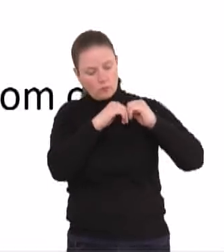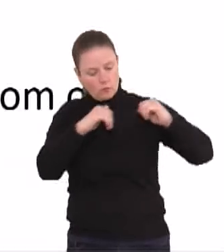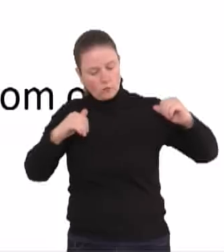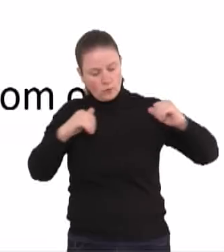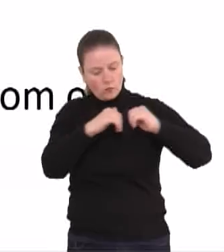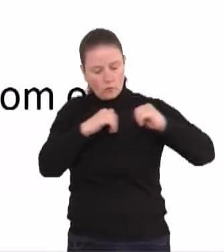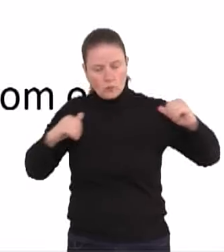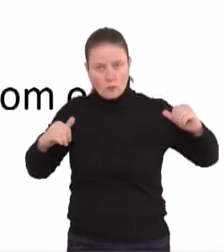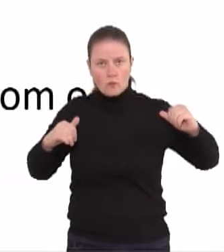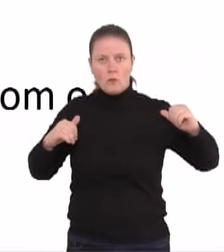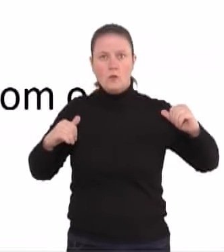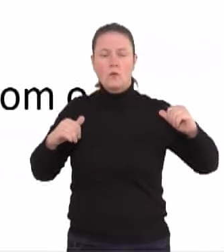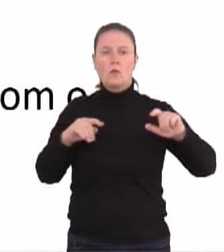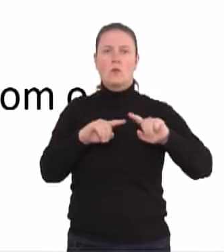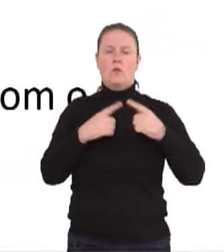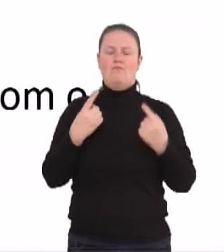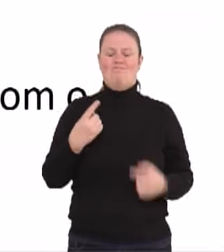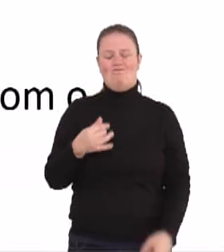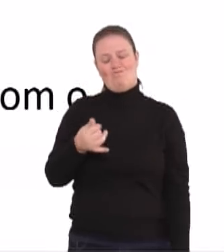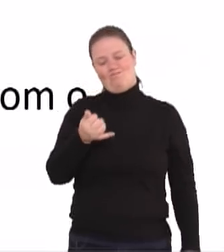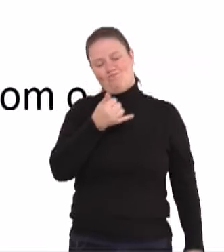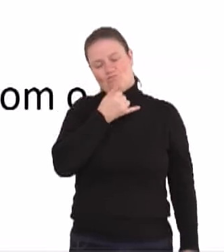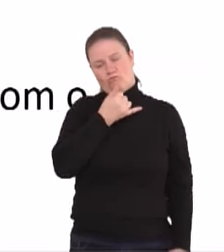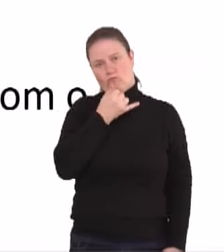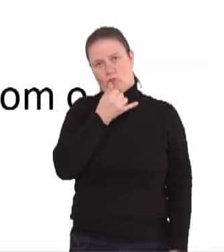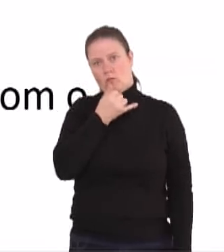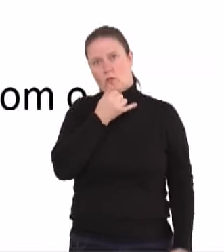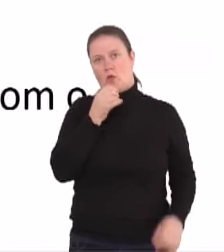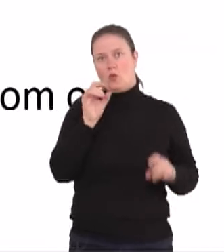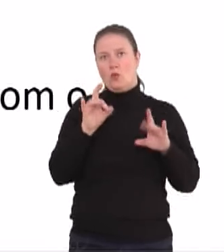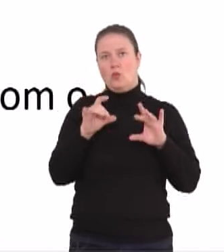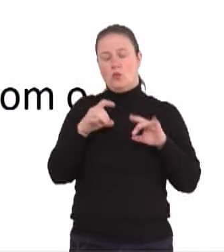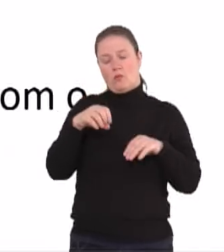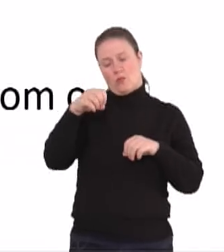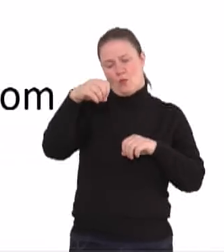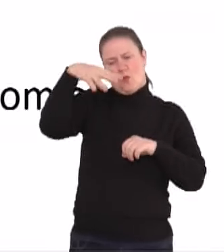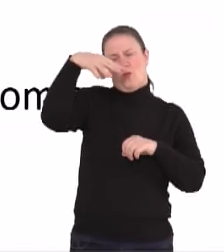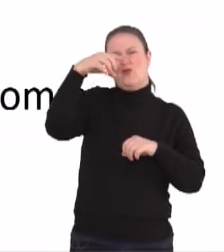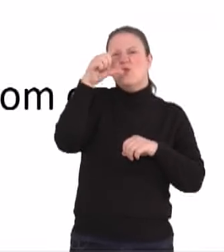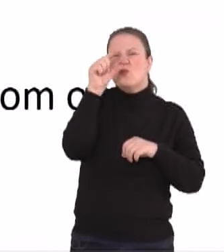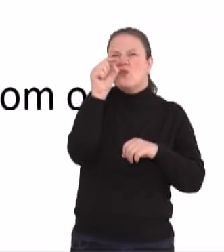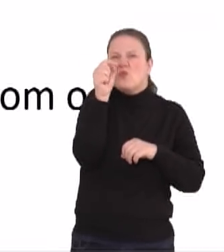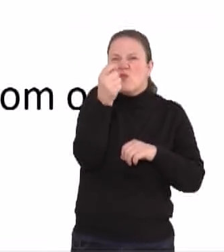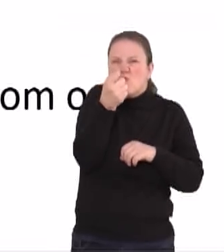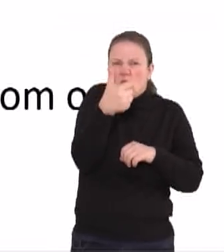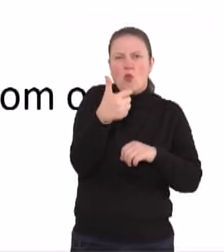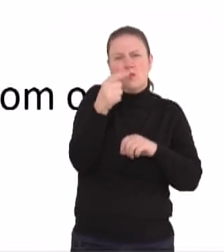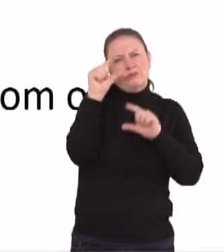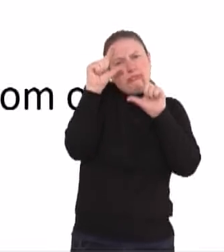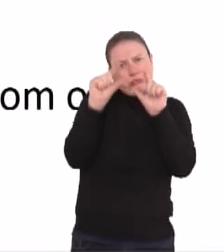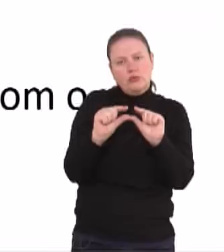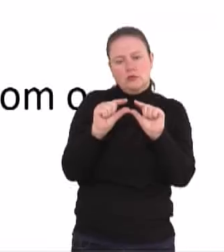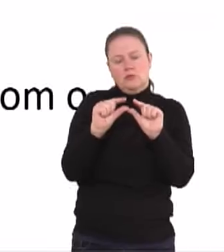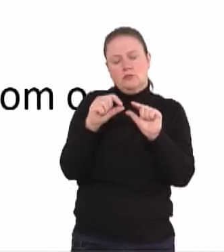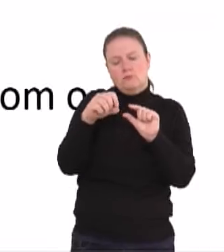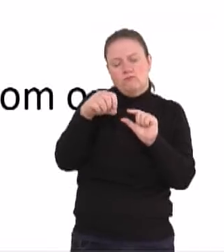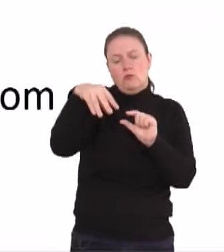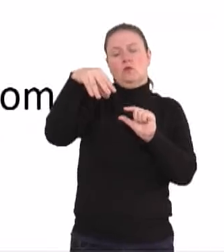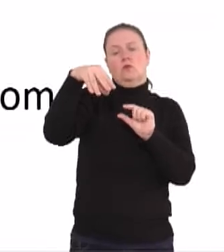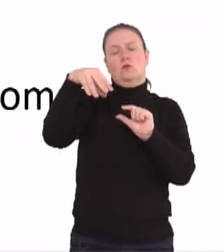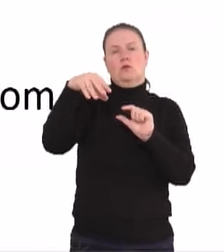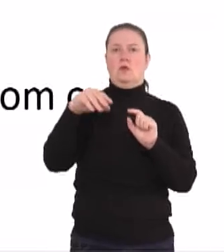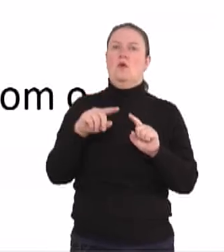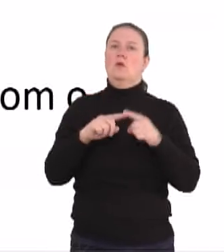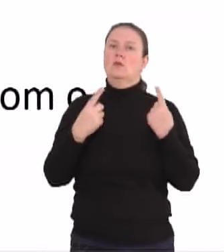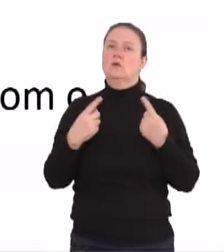mas, decepção, só um pouco de luz chegou ao mundo dos filhos. Além disso,